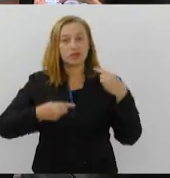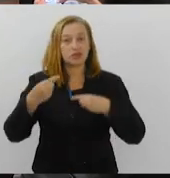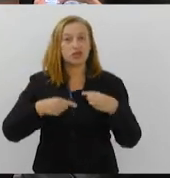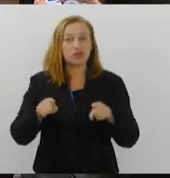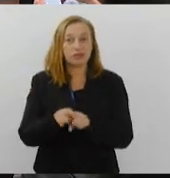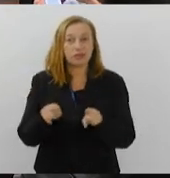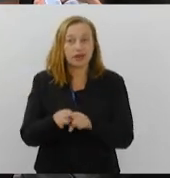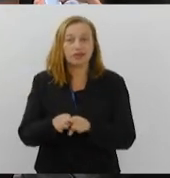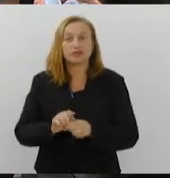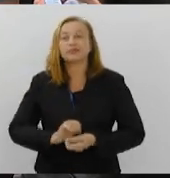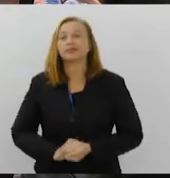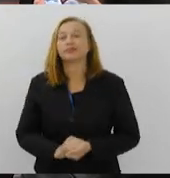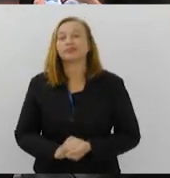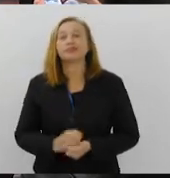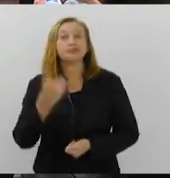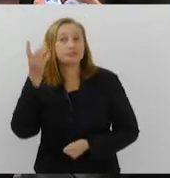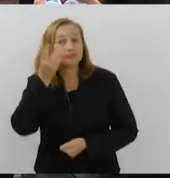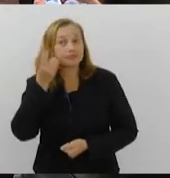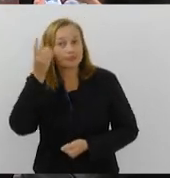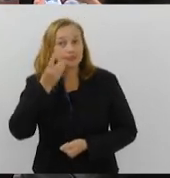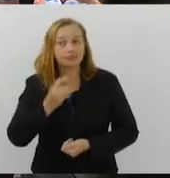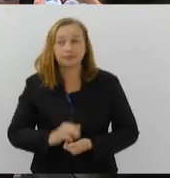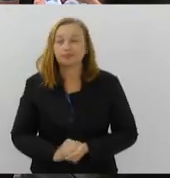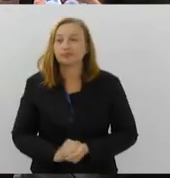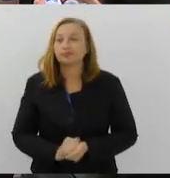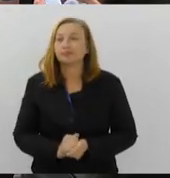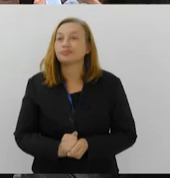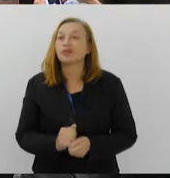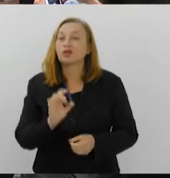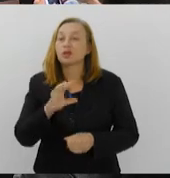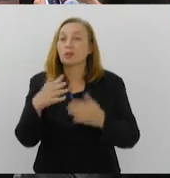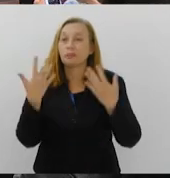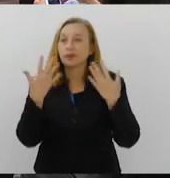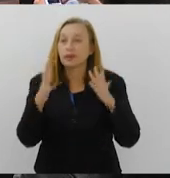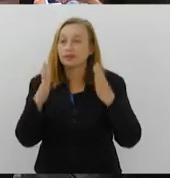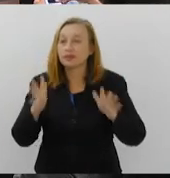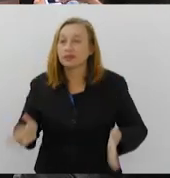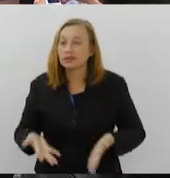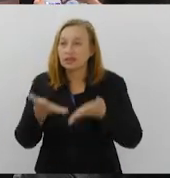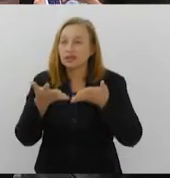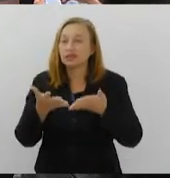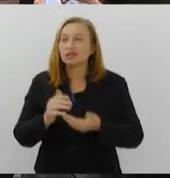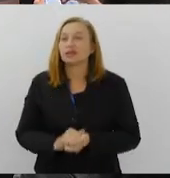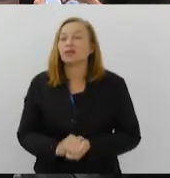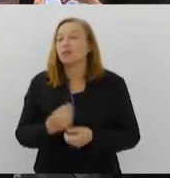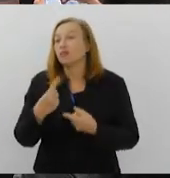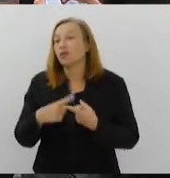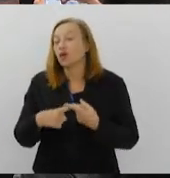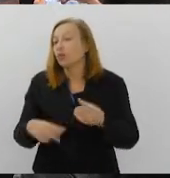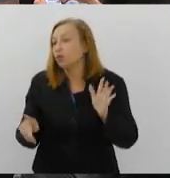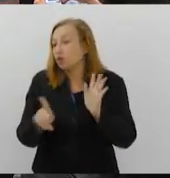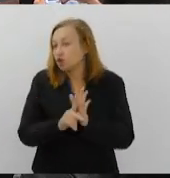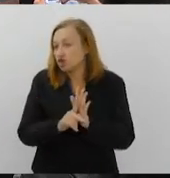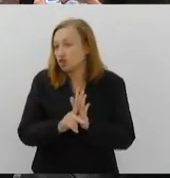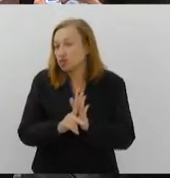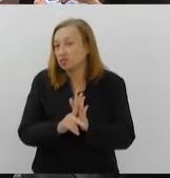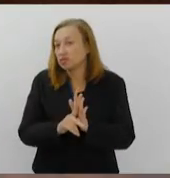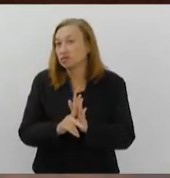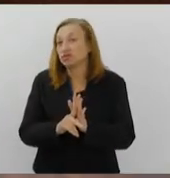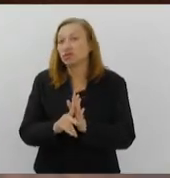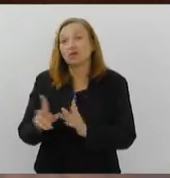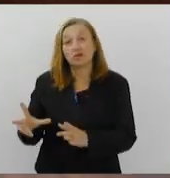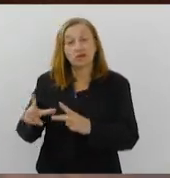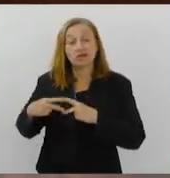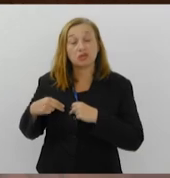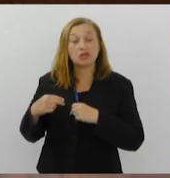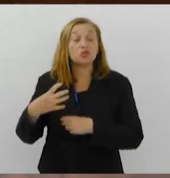também, deputado, só parabenizar a iniciativa de Vossa Excelência, porque o projeto ele é meritório no